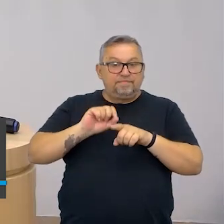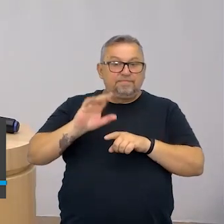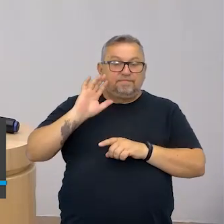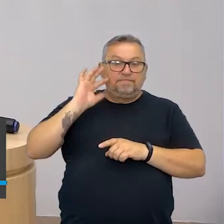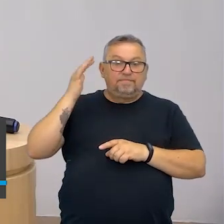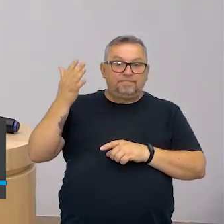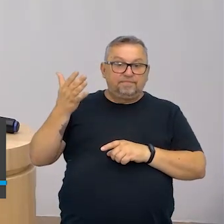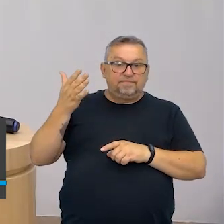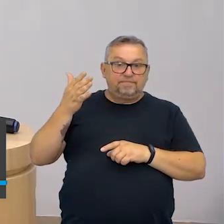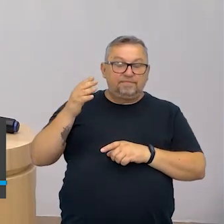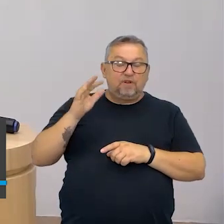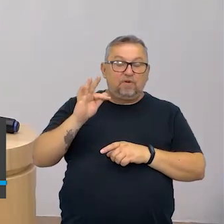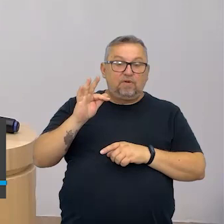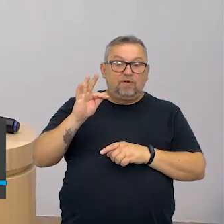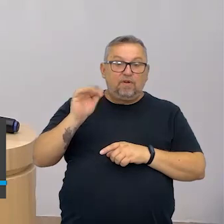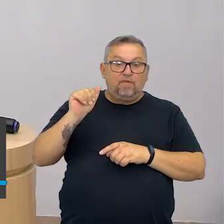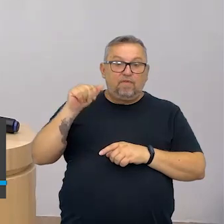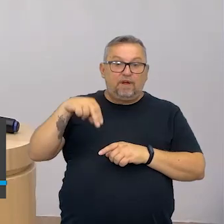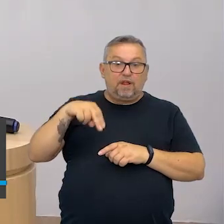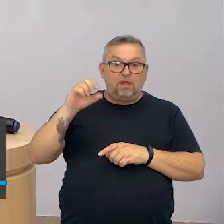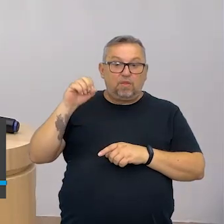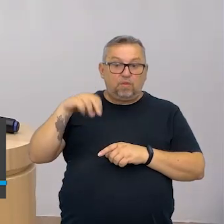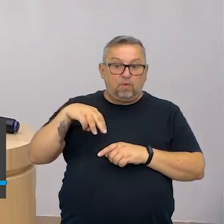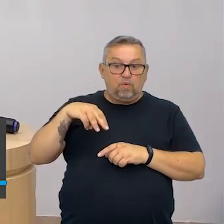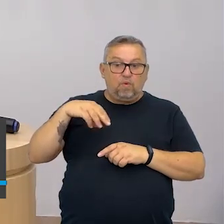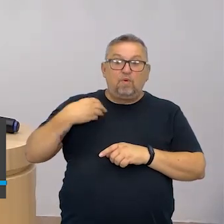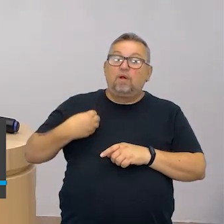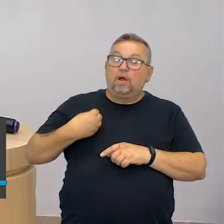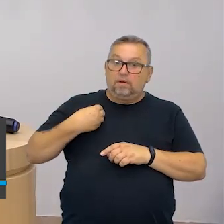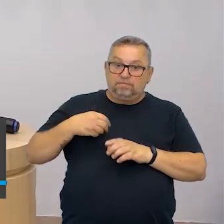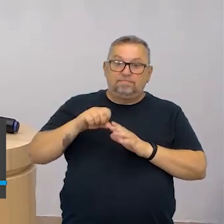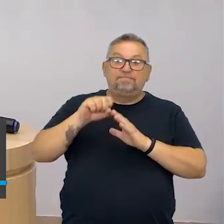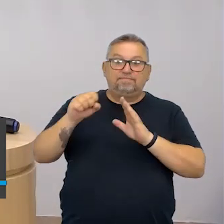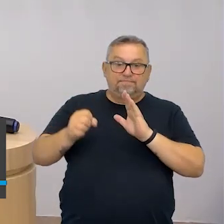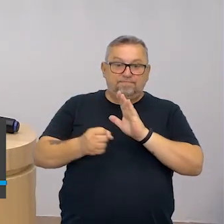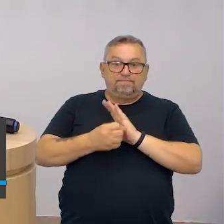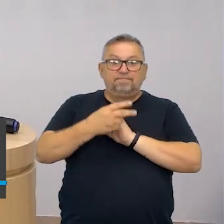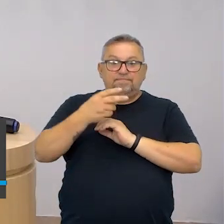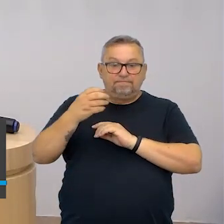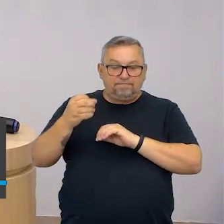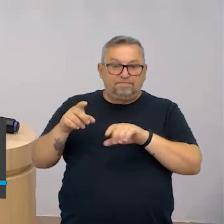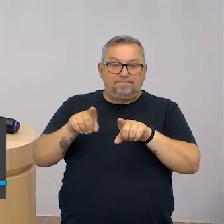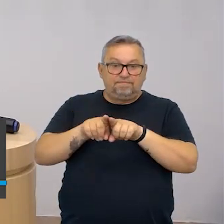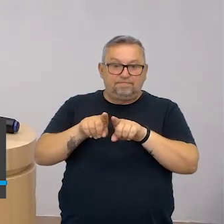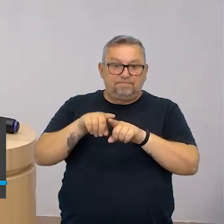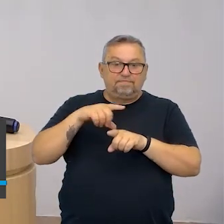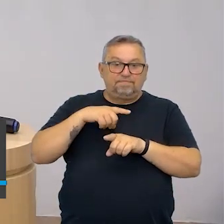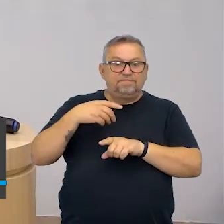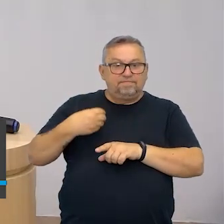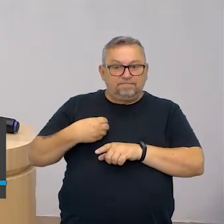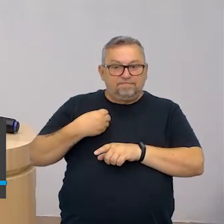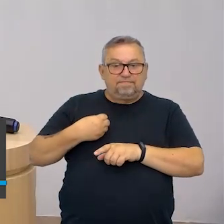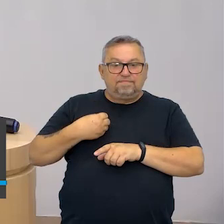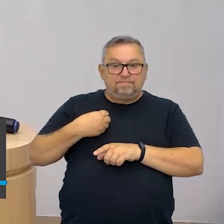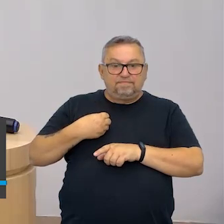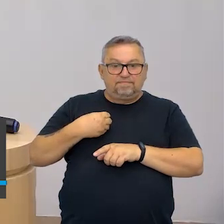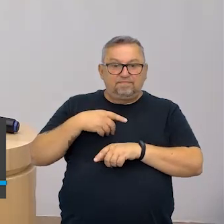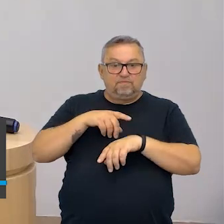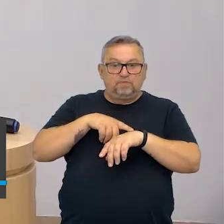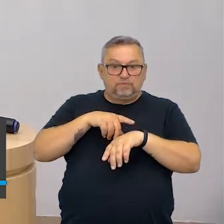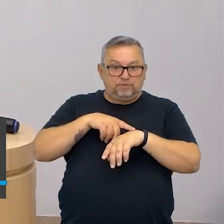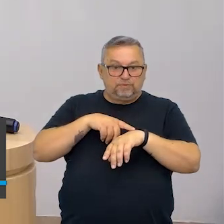o Frantz Fanon, então, que viveu no século XX, né, portanto, ele viveu um